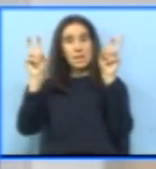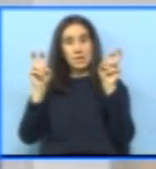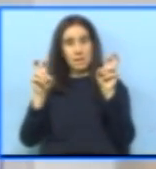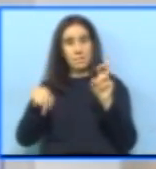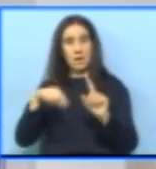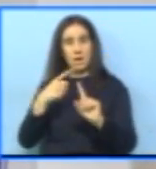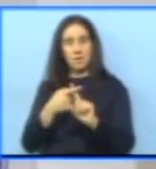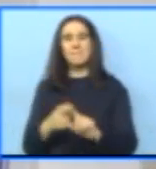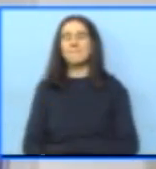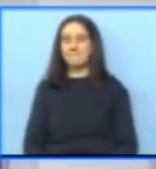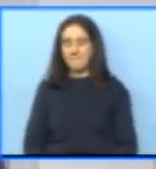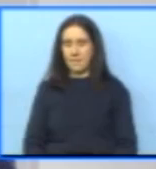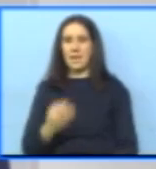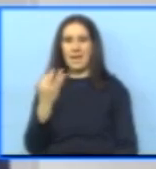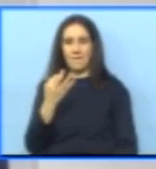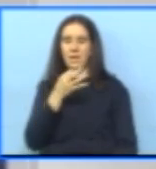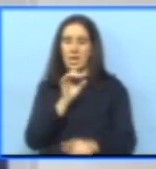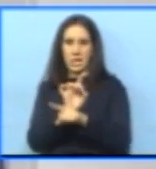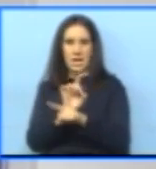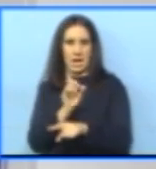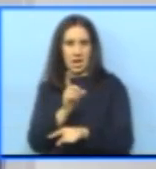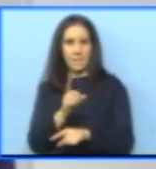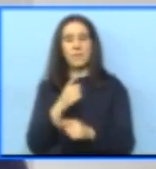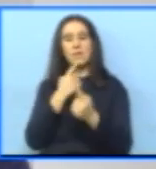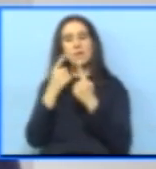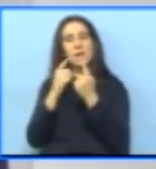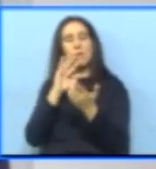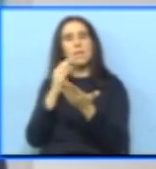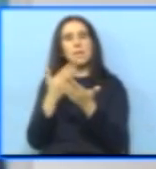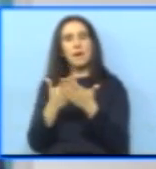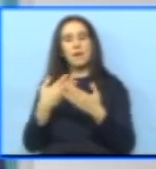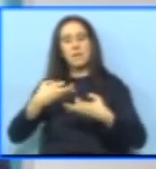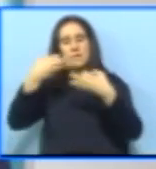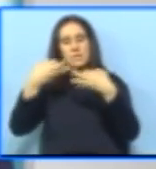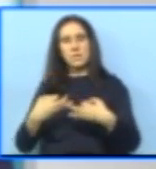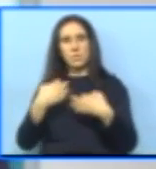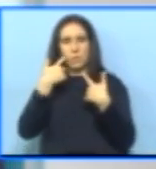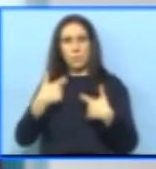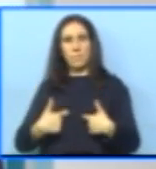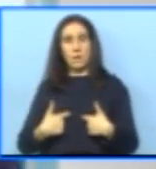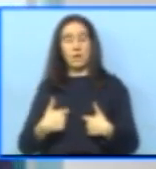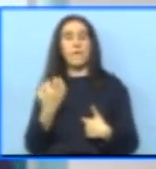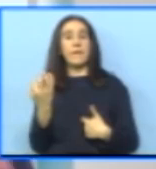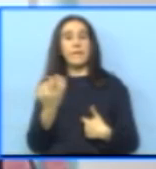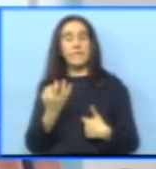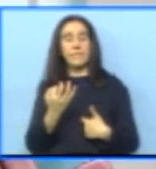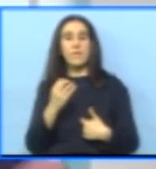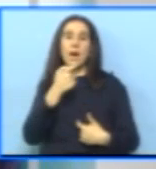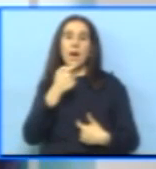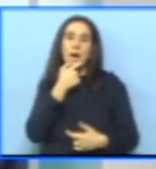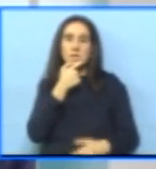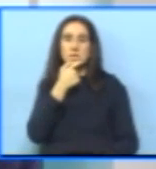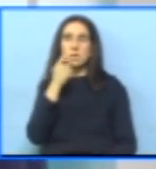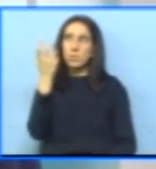exatamente isso de que estamos a falar, não é? Um diálogo capaz de promover a dignificação humana e para isso só é possível através de uma